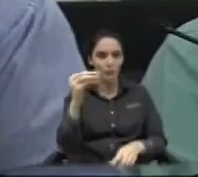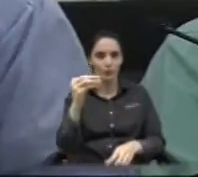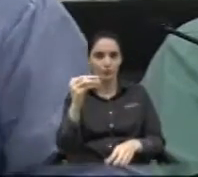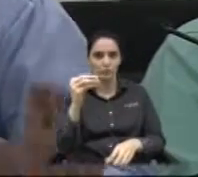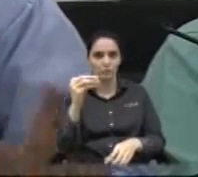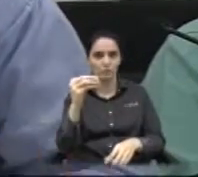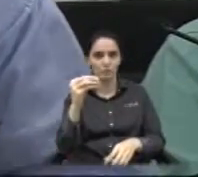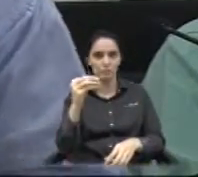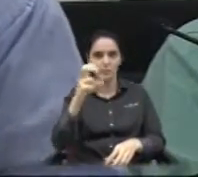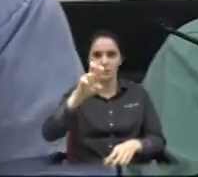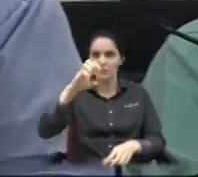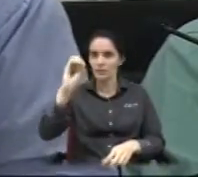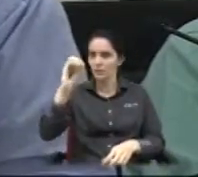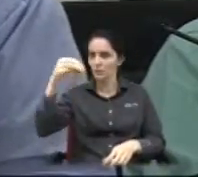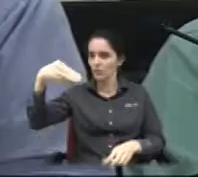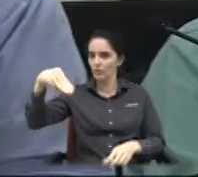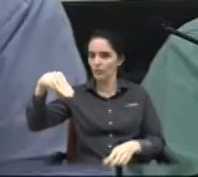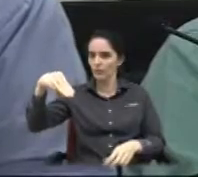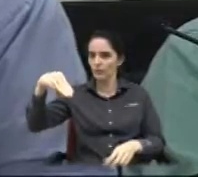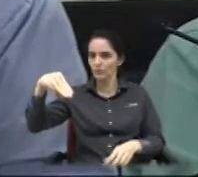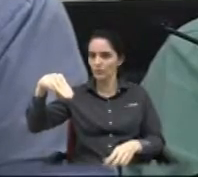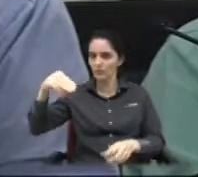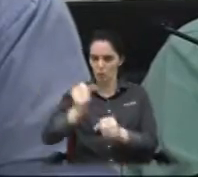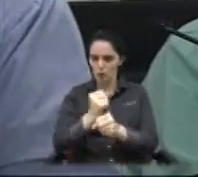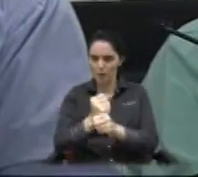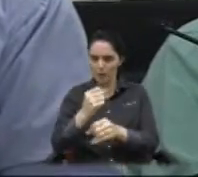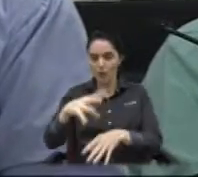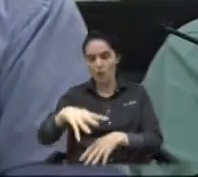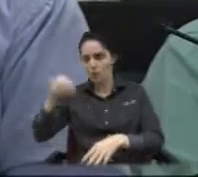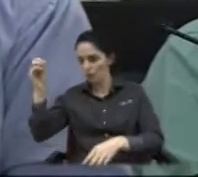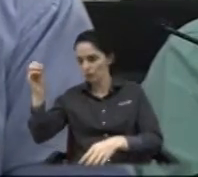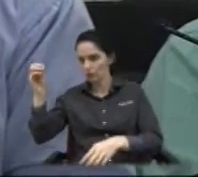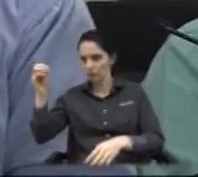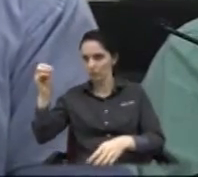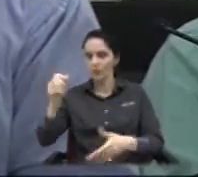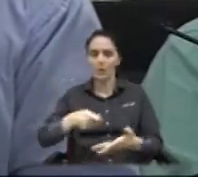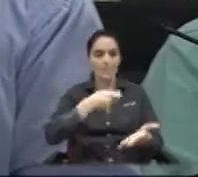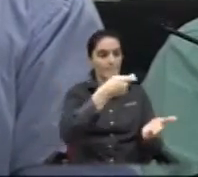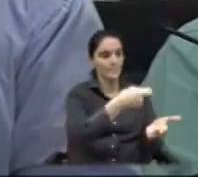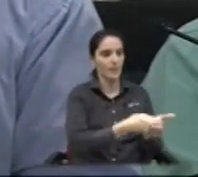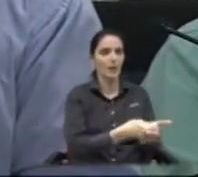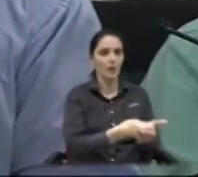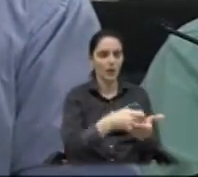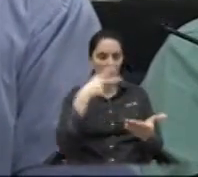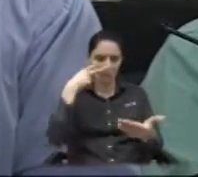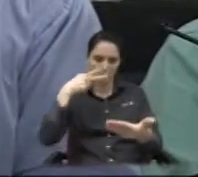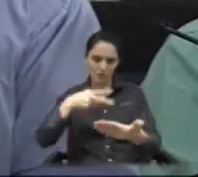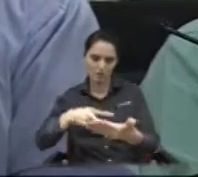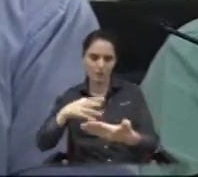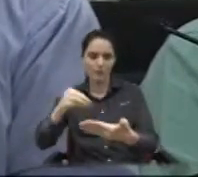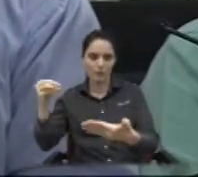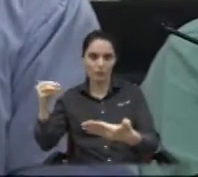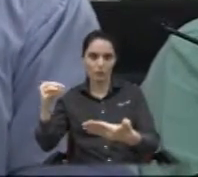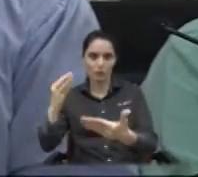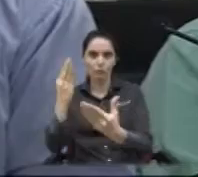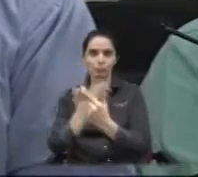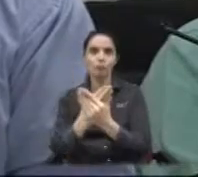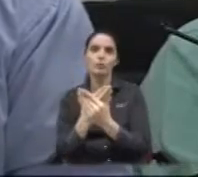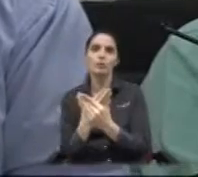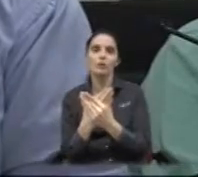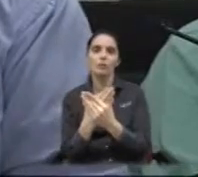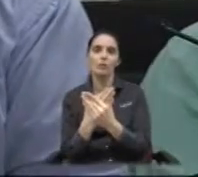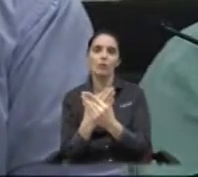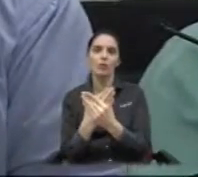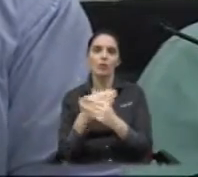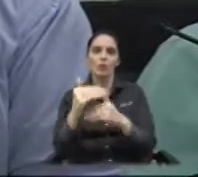50 metros de obras, tira a foto, pelo menos quando vai receber, sabe, vai ficar um arquivo, daqui